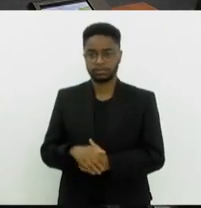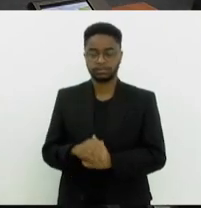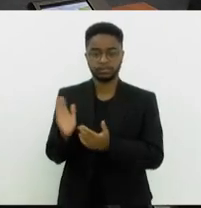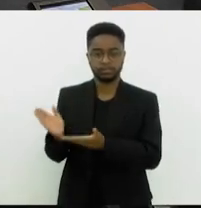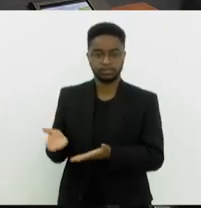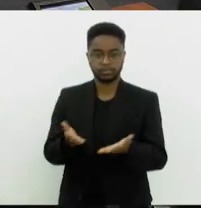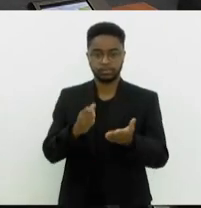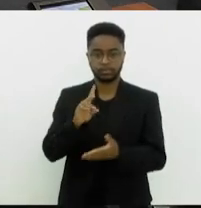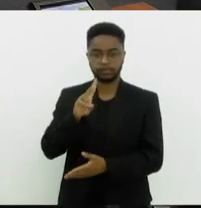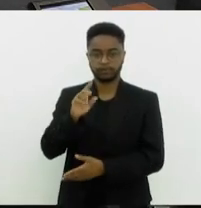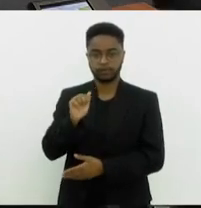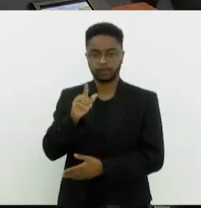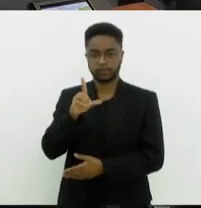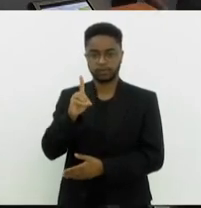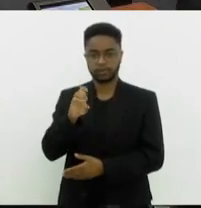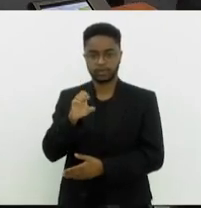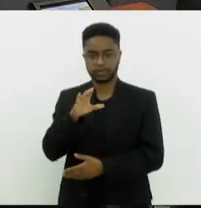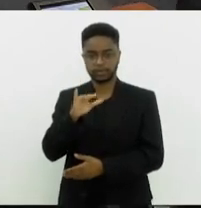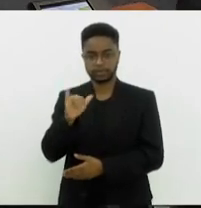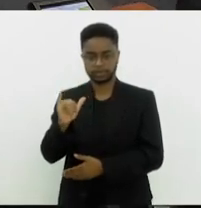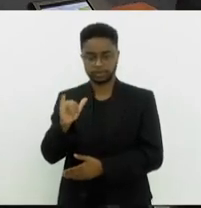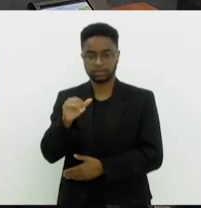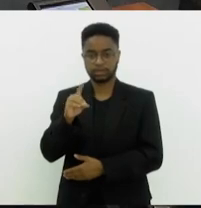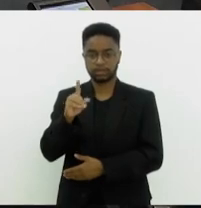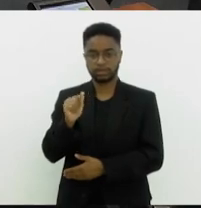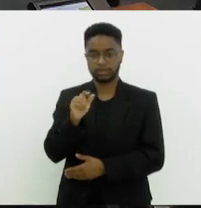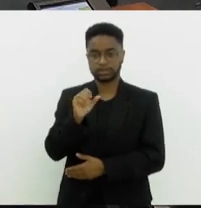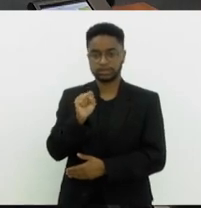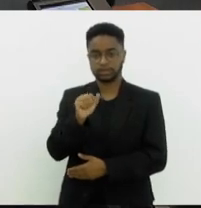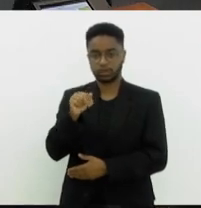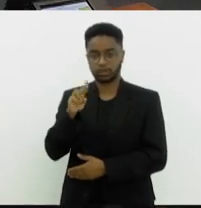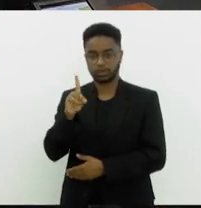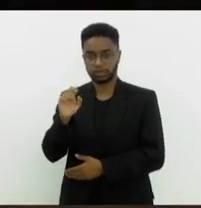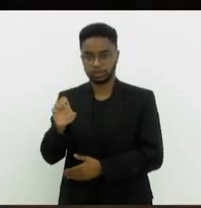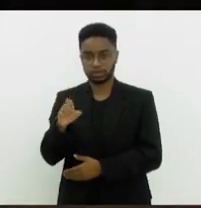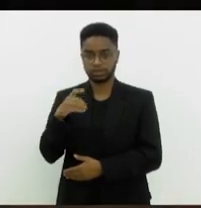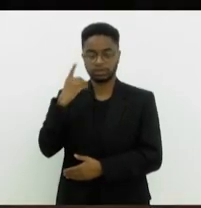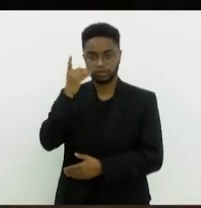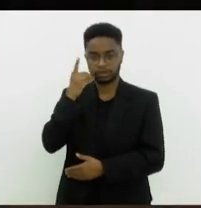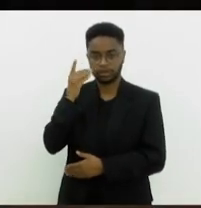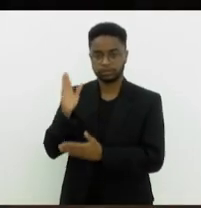Valdeci da Saúde. Nosso nobre deputado Valdo Seada.